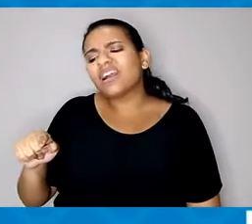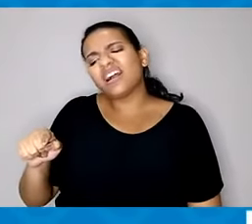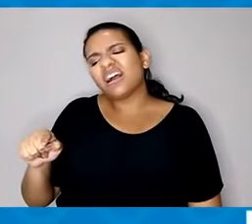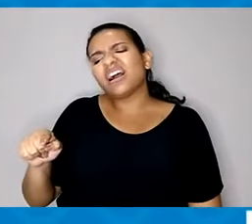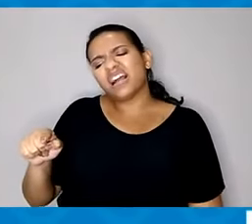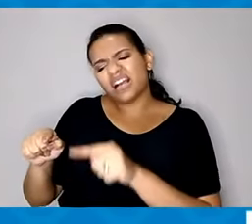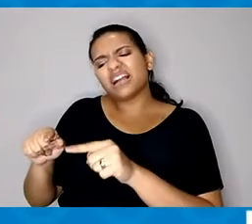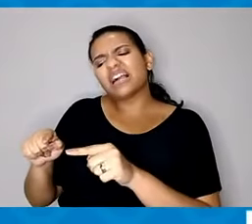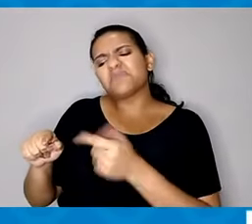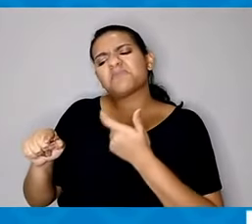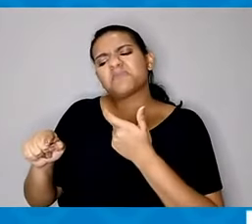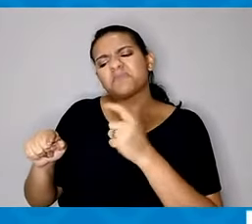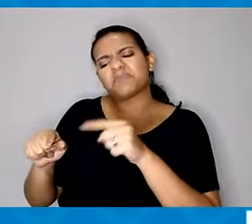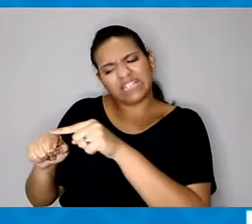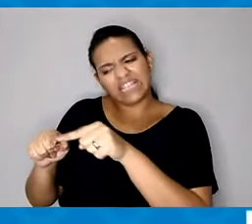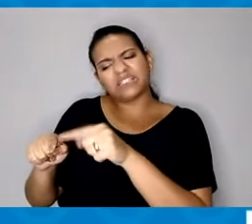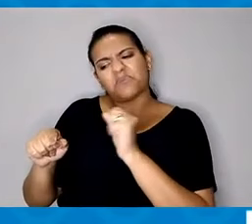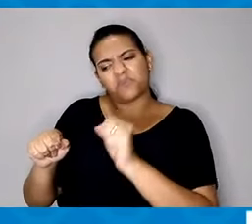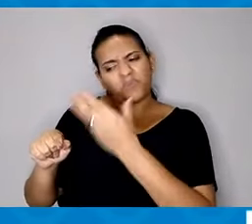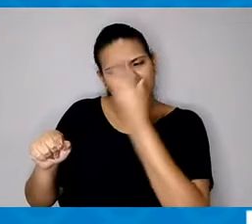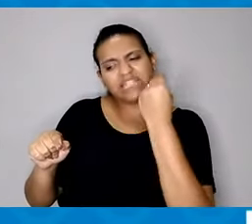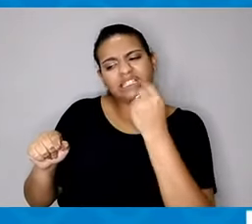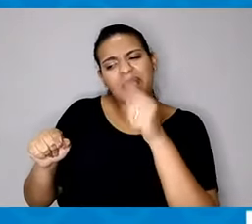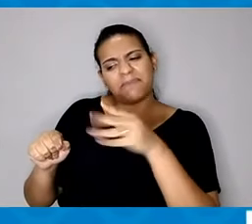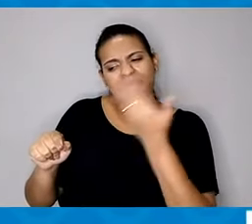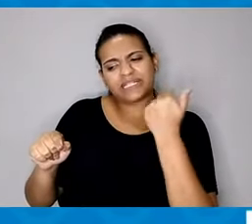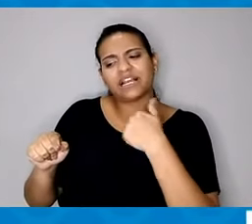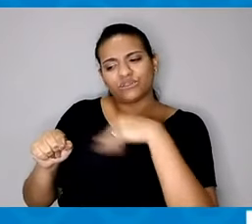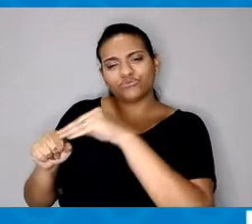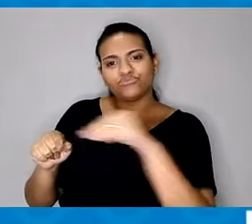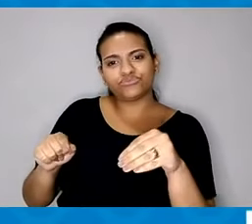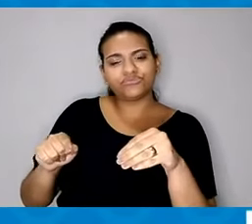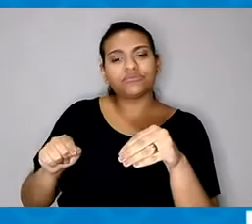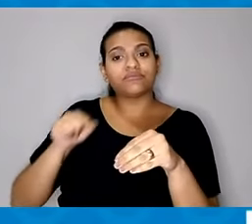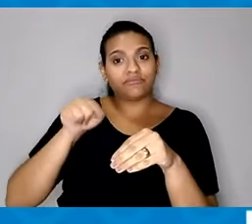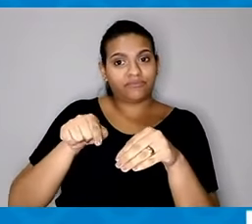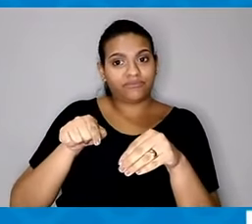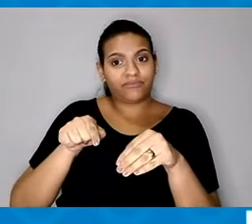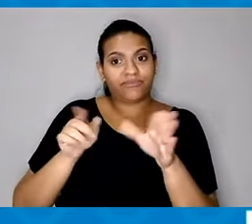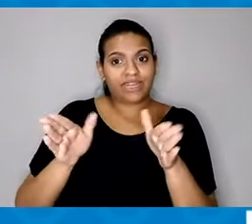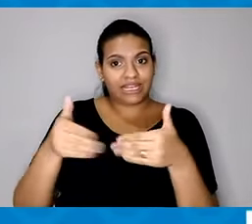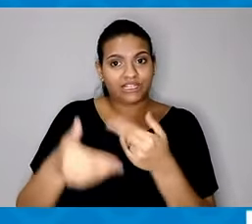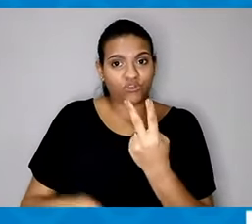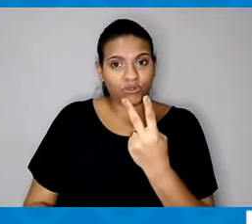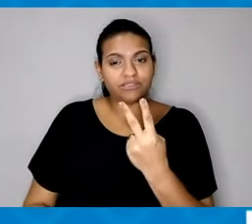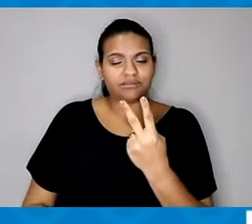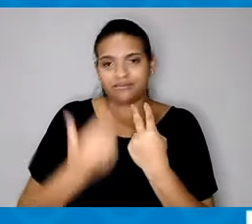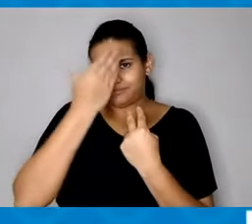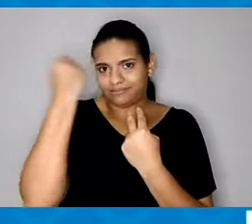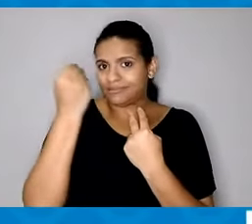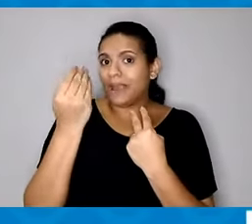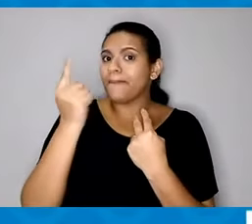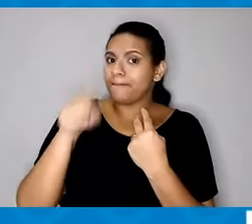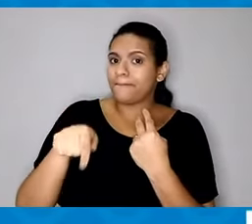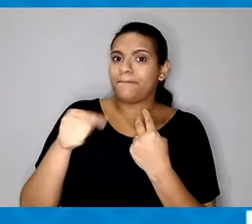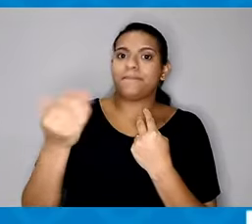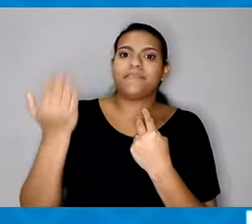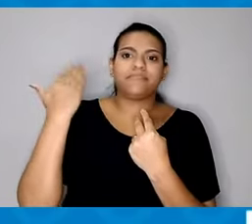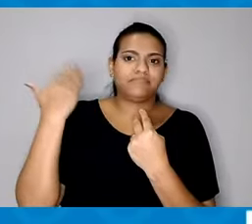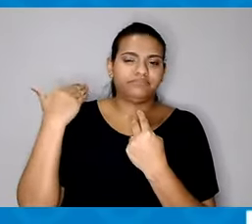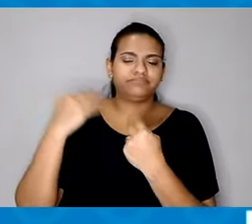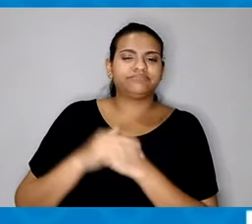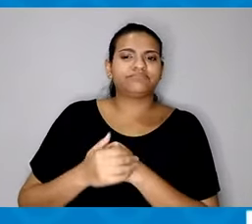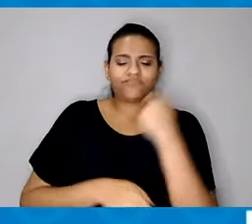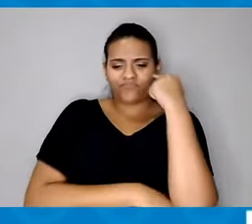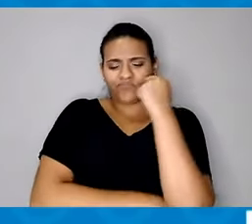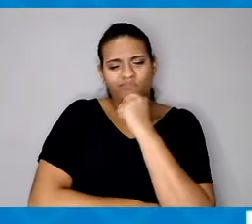Aí põe nessa caixa, esquecer o passado. Essas são coisas que você pode deixar de fazer. Aí você tem que pensar, né? Será que eu posso mesmo deixar de ensinar a